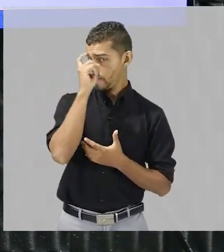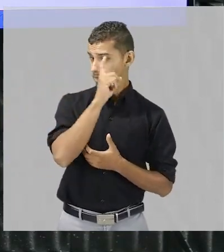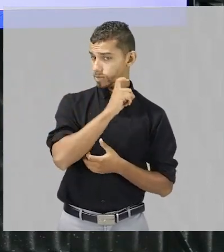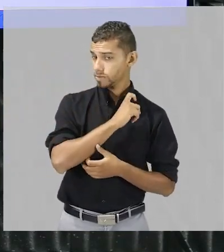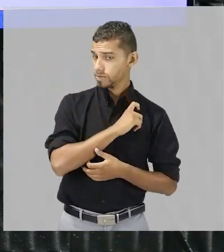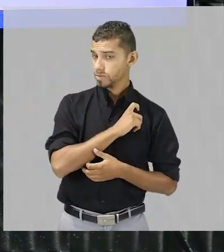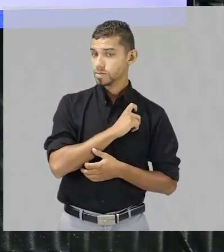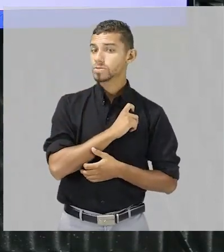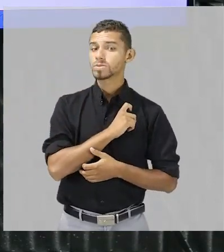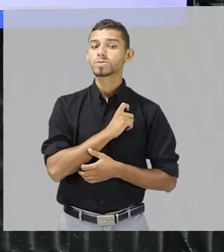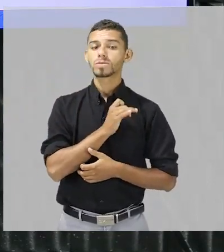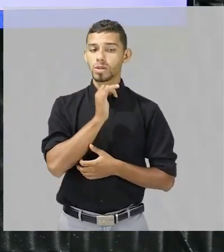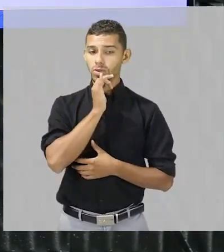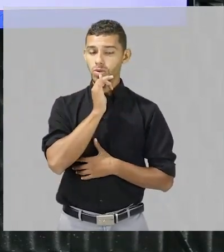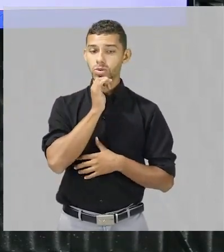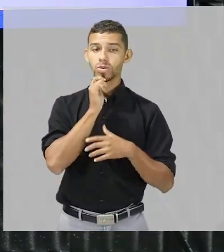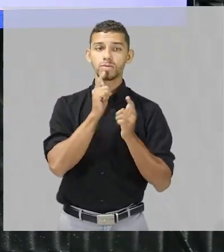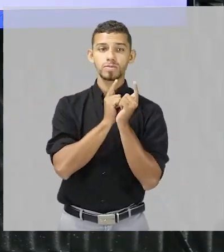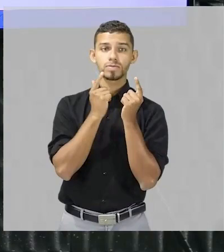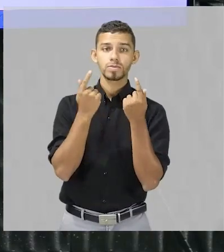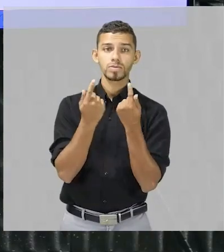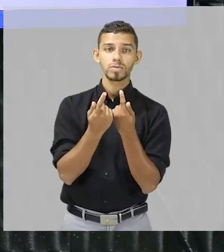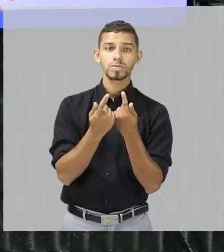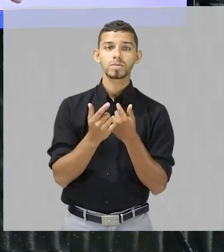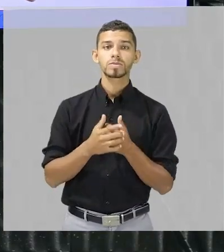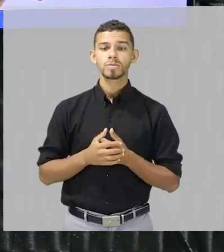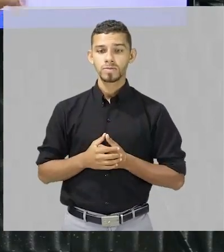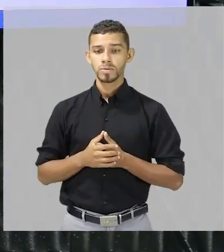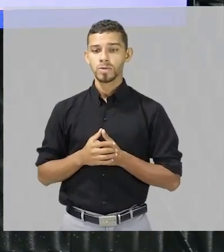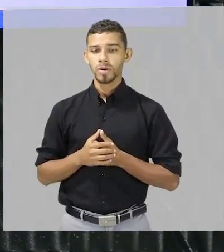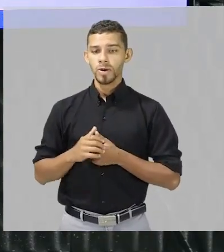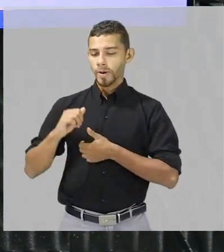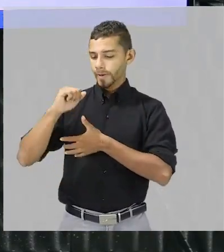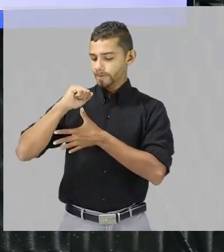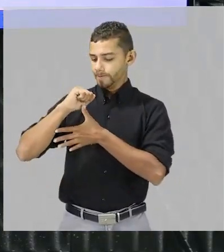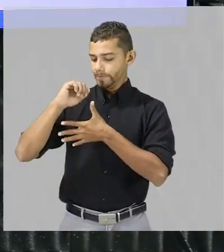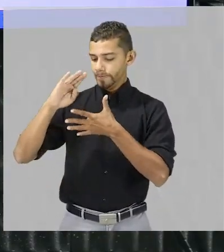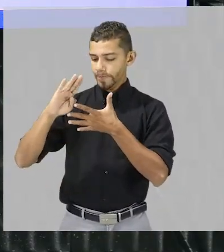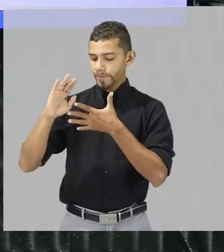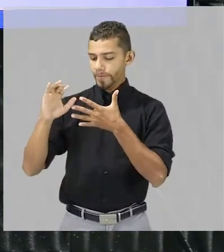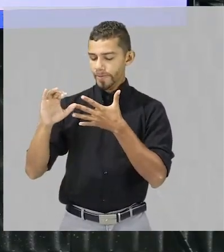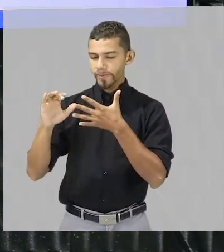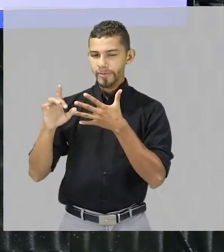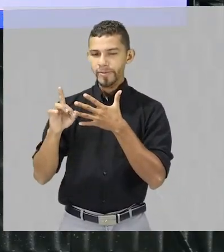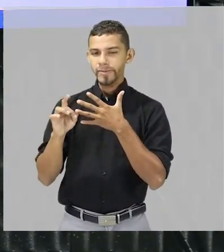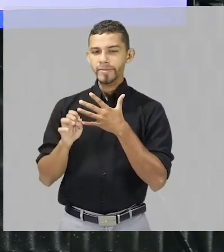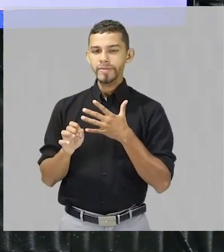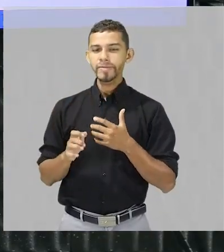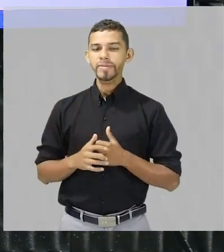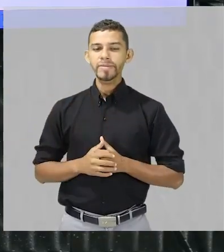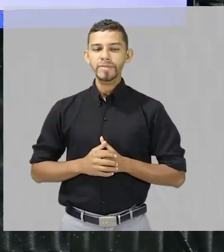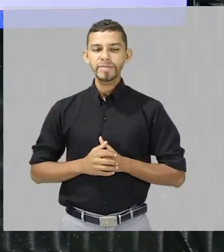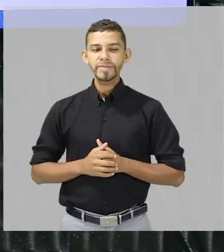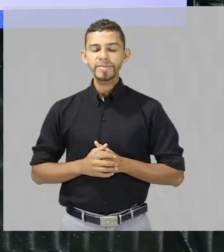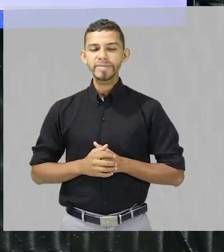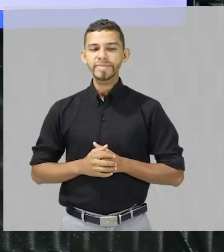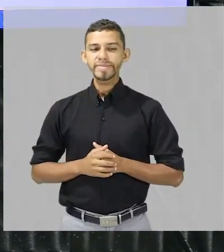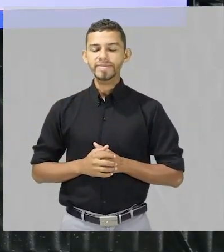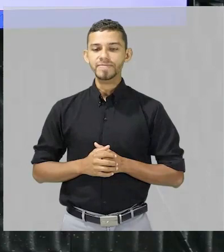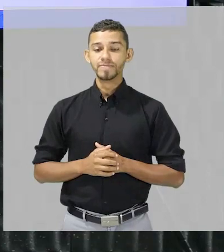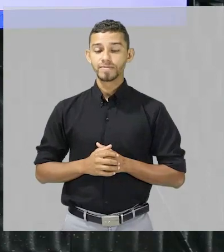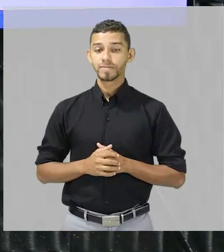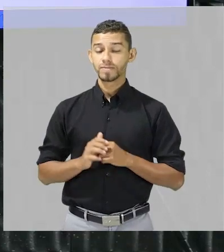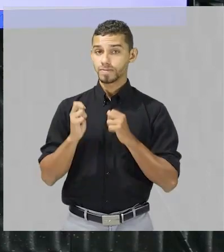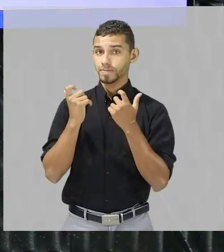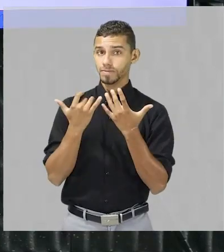pela presença de grupamento. Olha só, nós temos aqui as alternativas. Tudo bem, turminha? Bom,